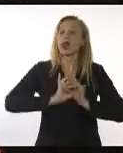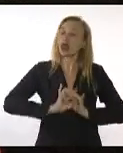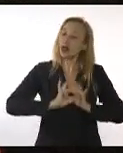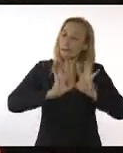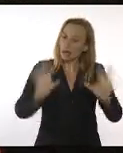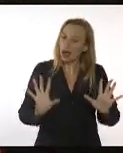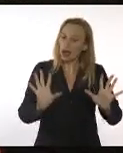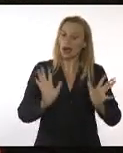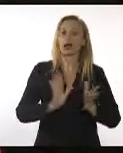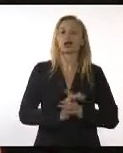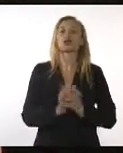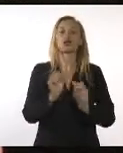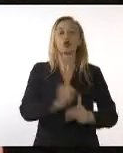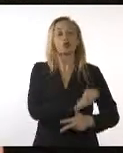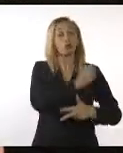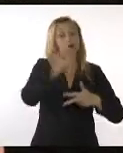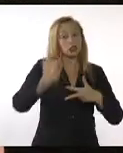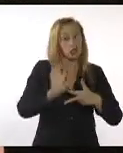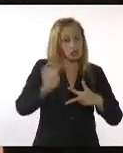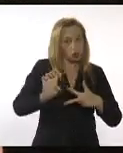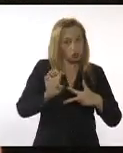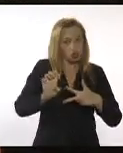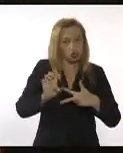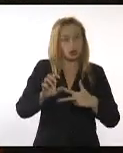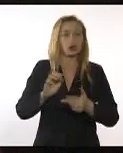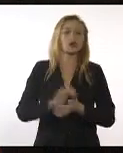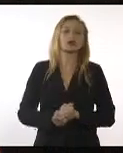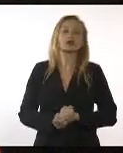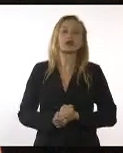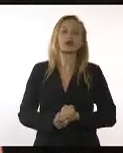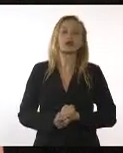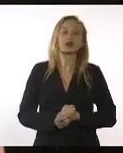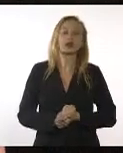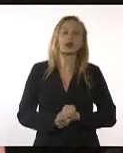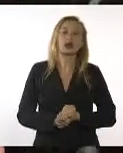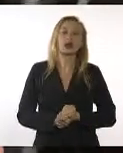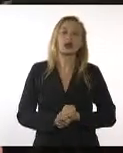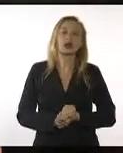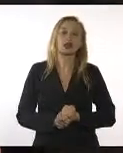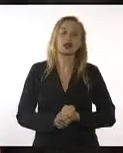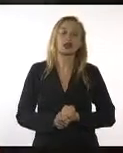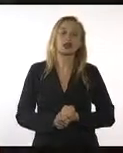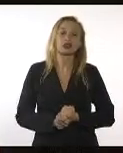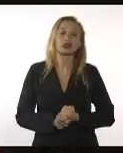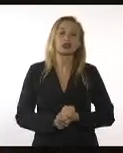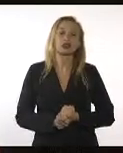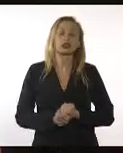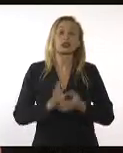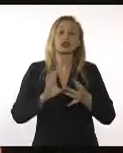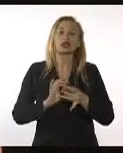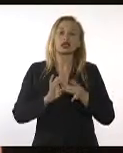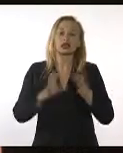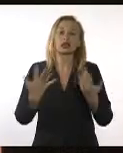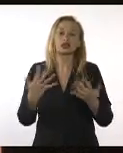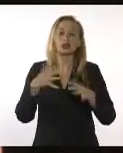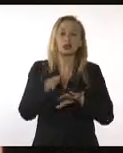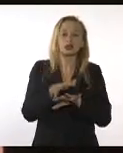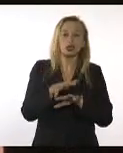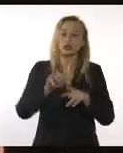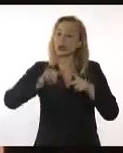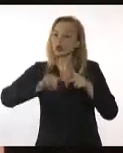autoriza o Poder Executivo a promover as inclusões e